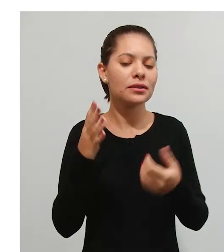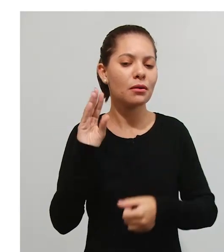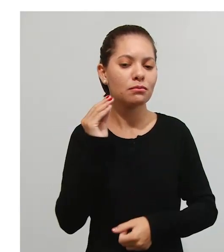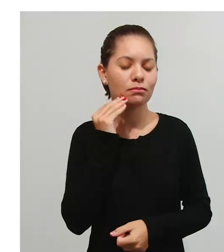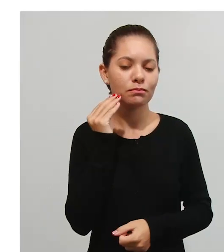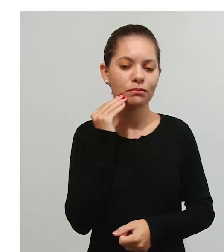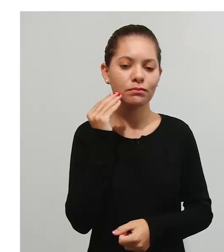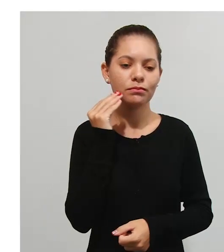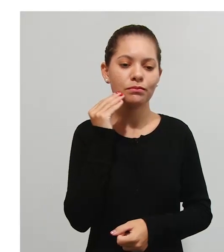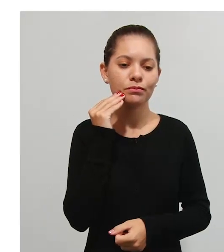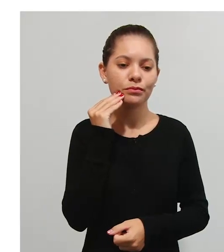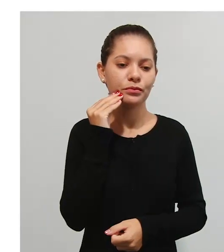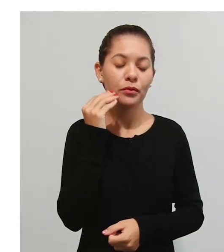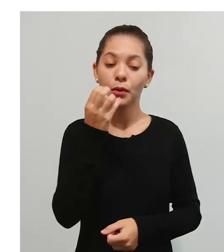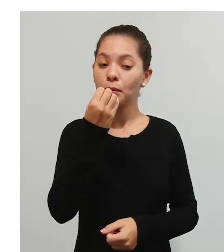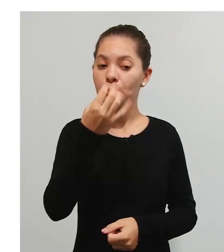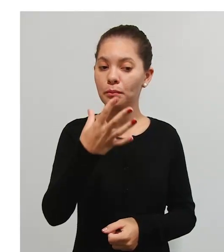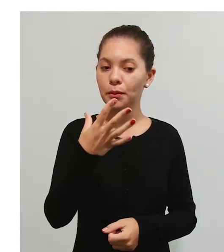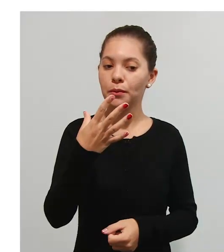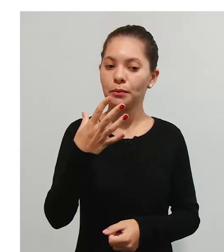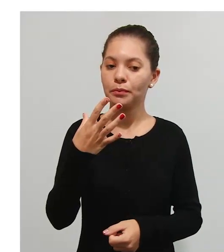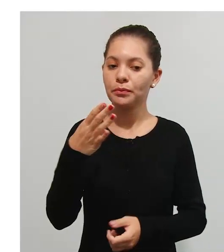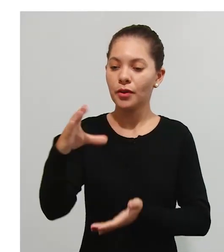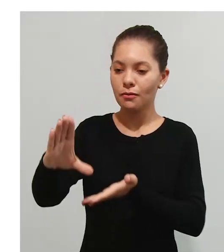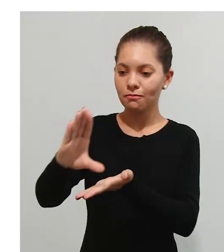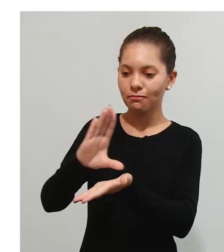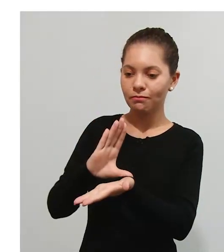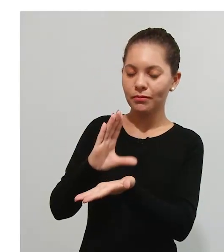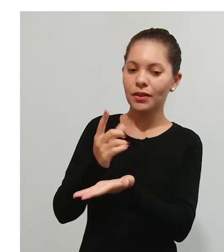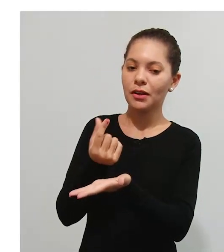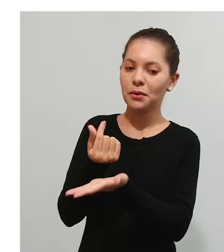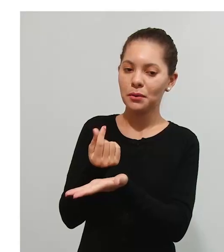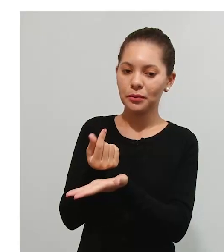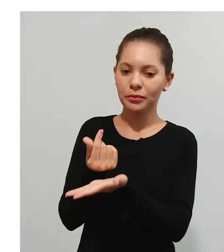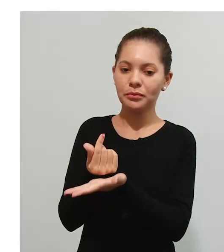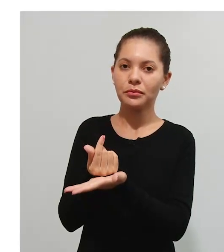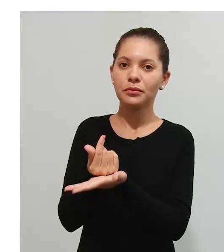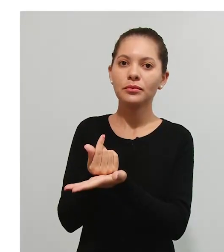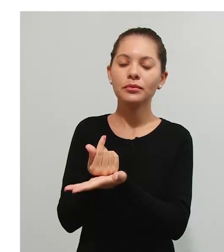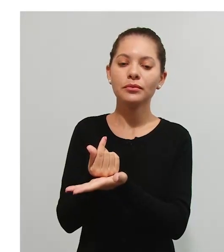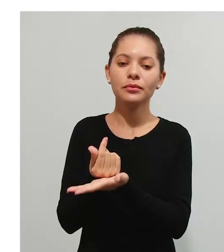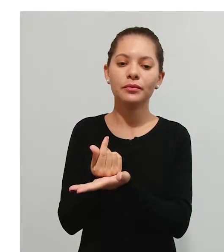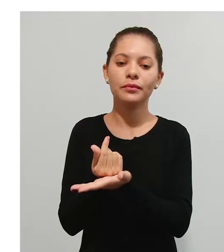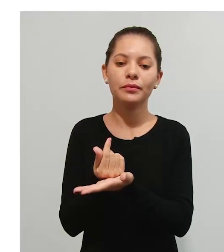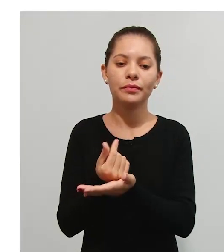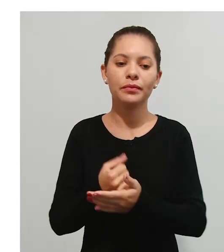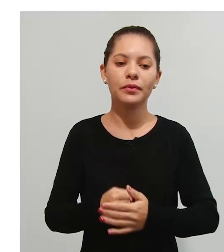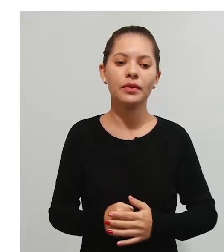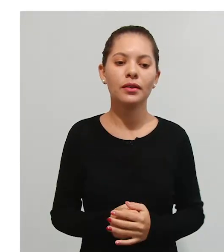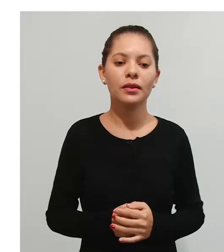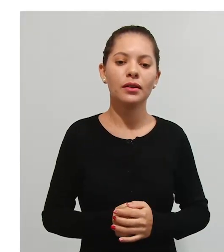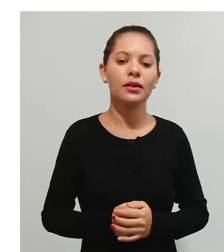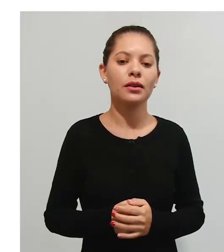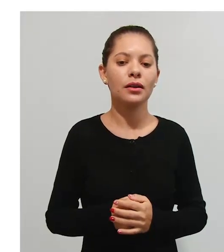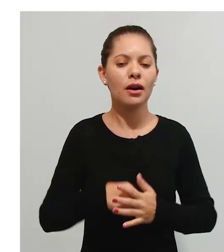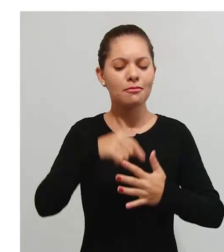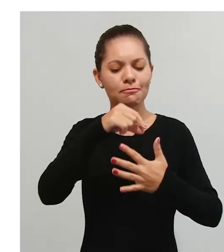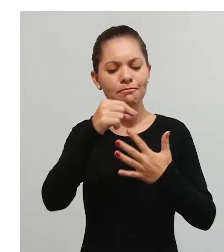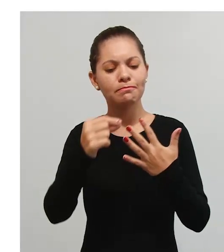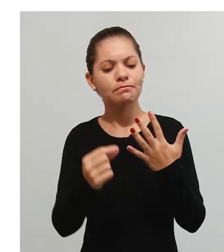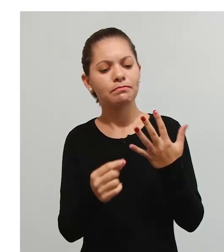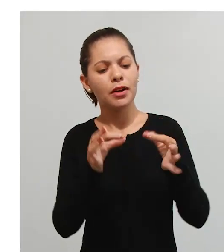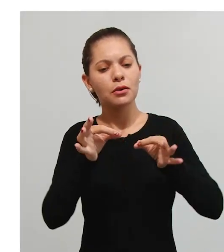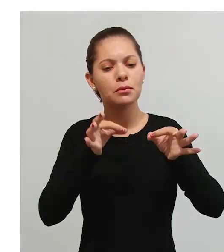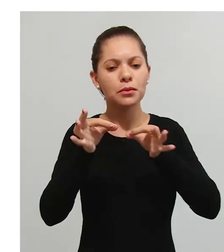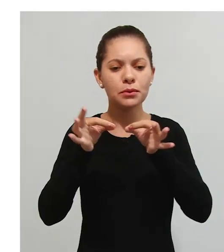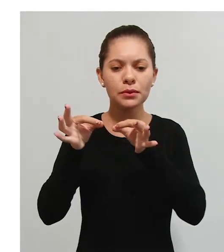aquelas oportunidades com maior potencial de retorno econômico. As fases do processo